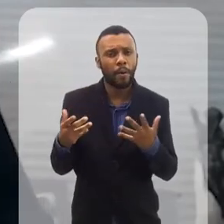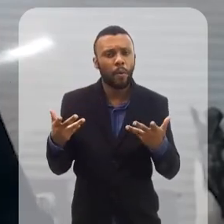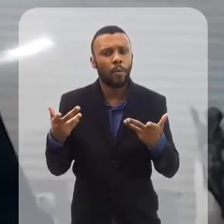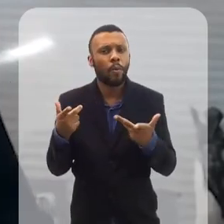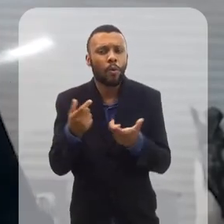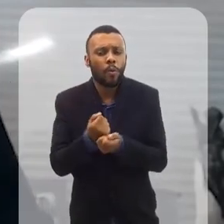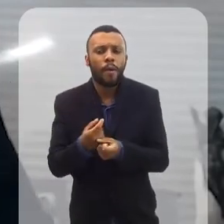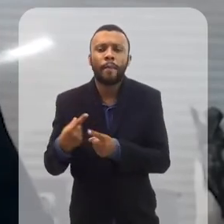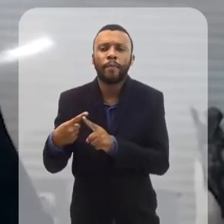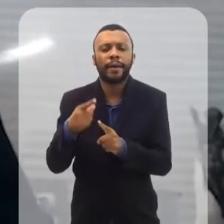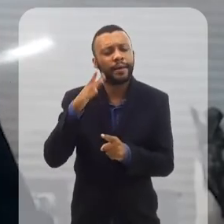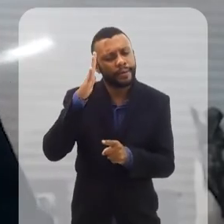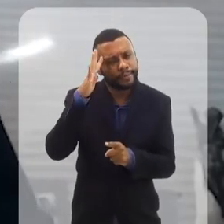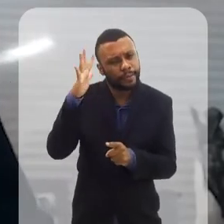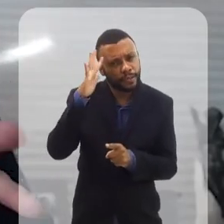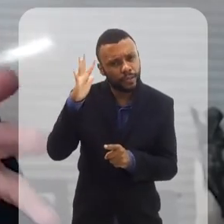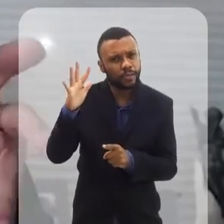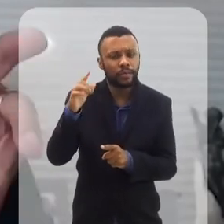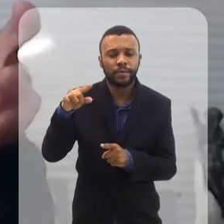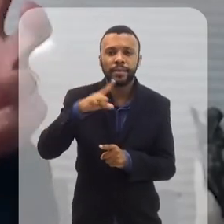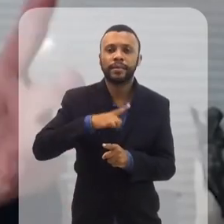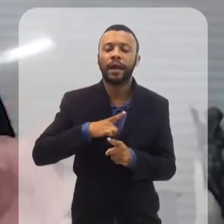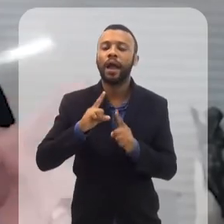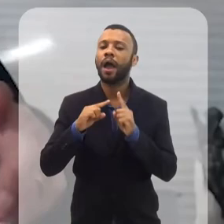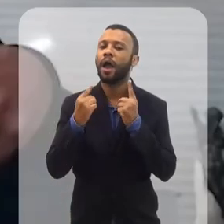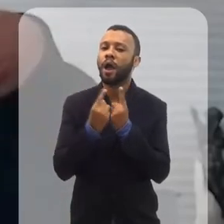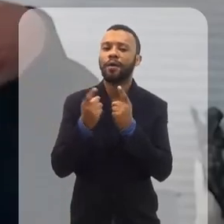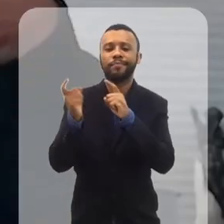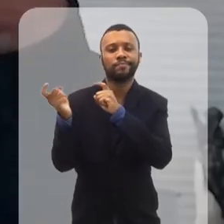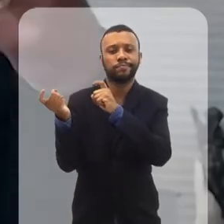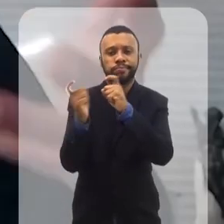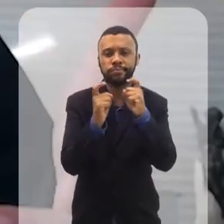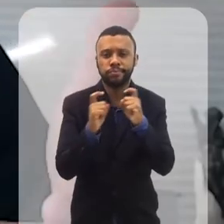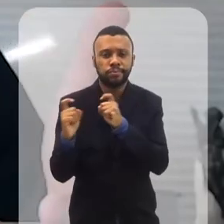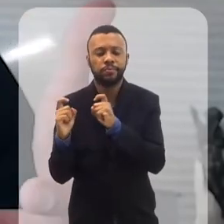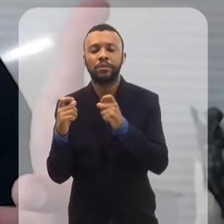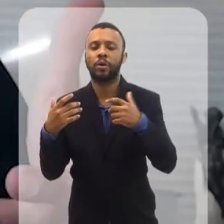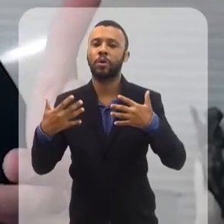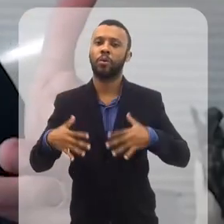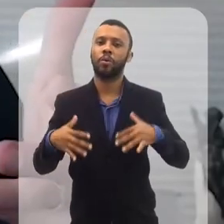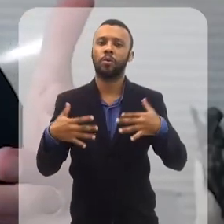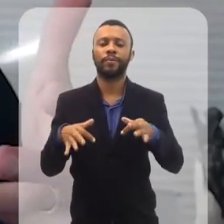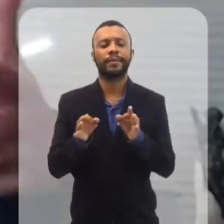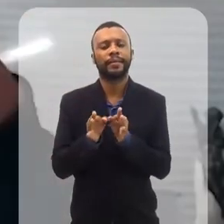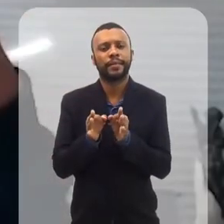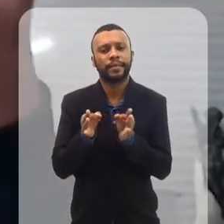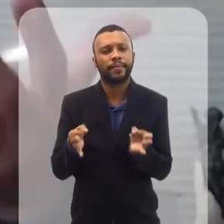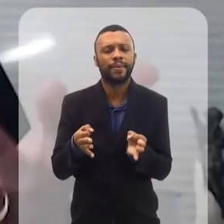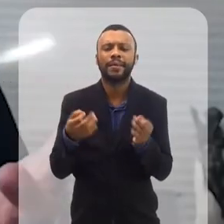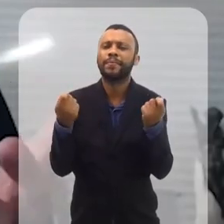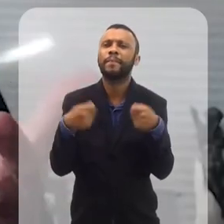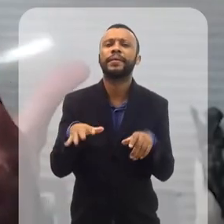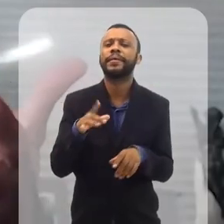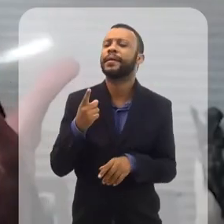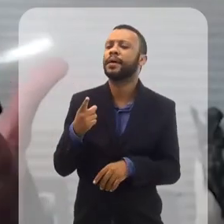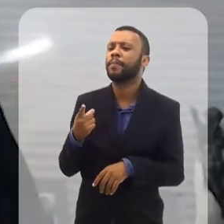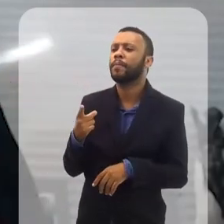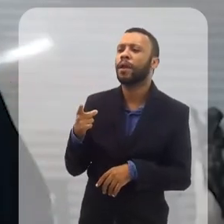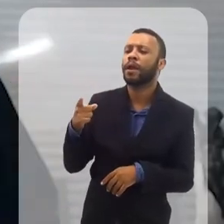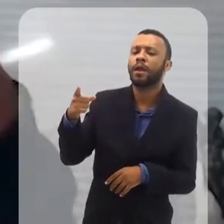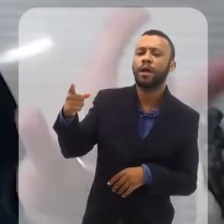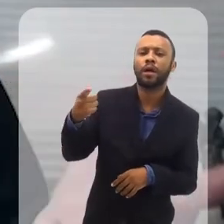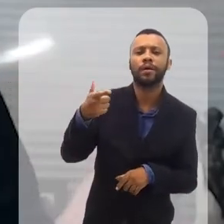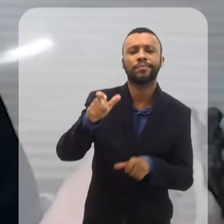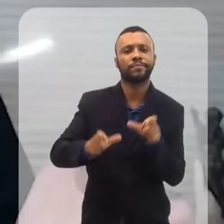Lucas deu foram espetaculares, porque imagina você ter reuniões de uma forma muito mais simples, sem